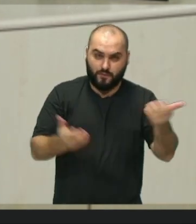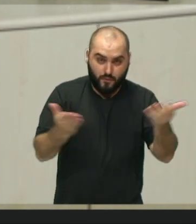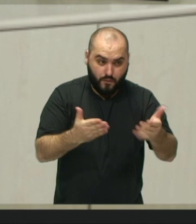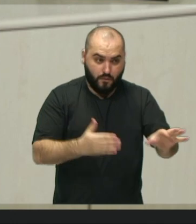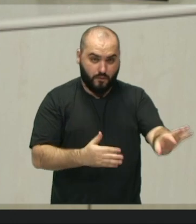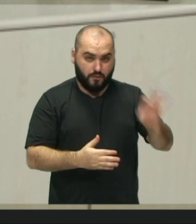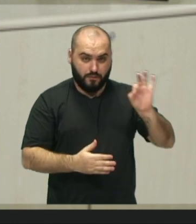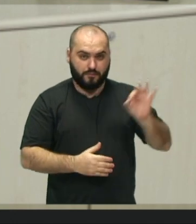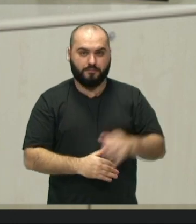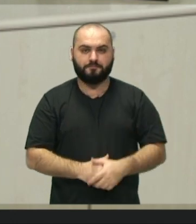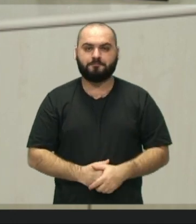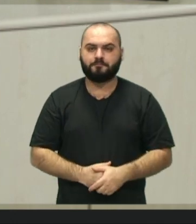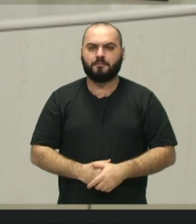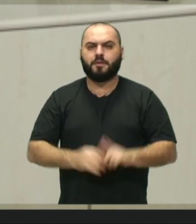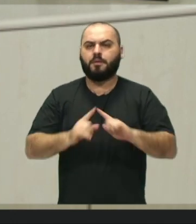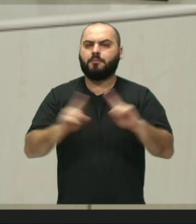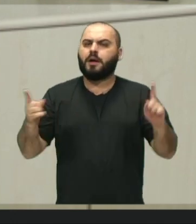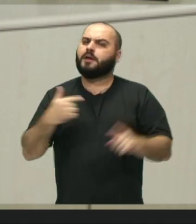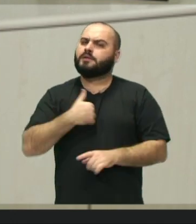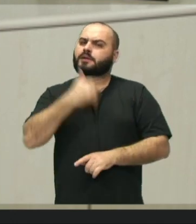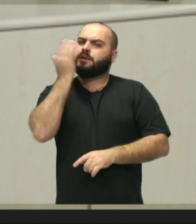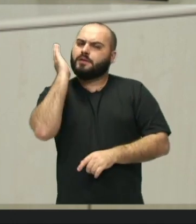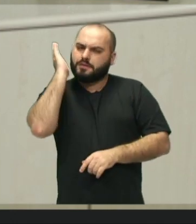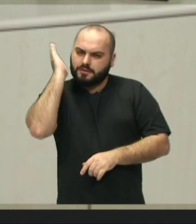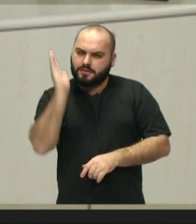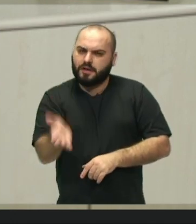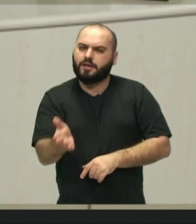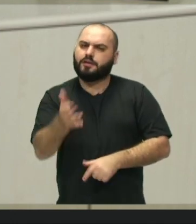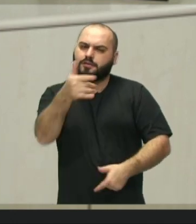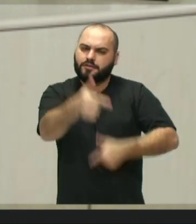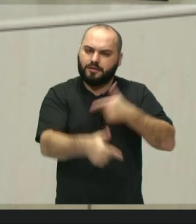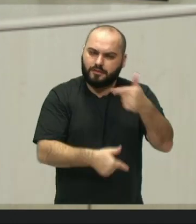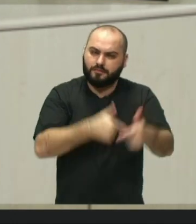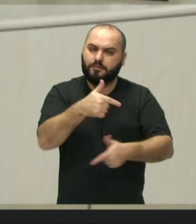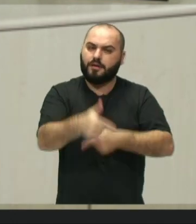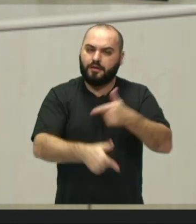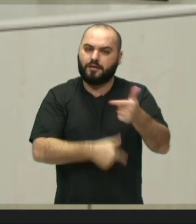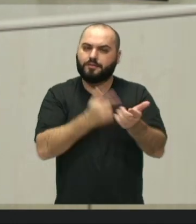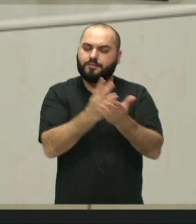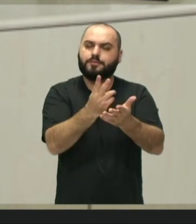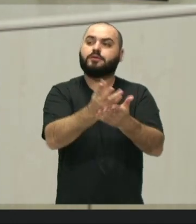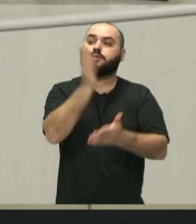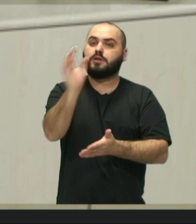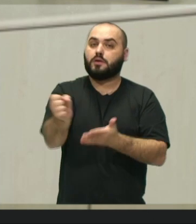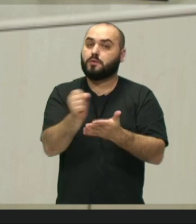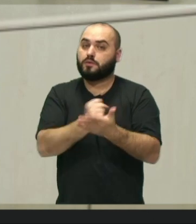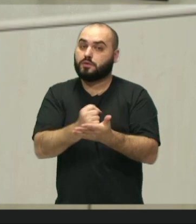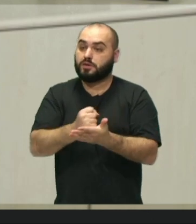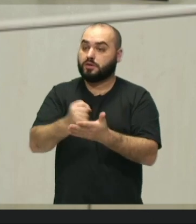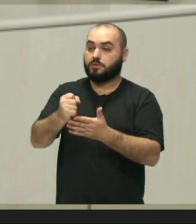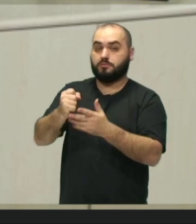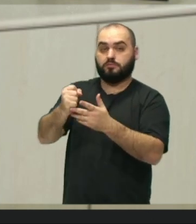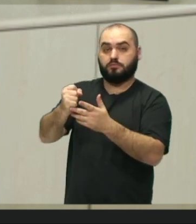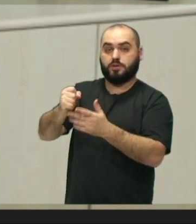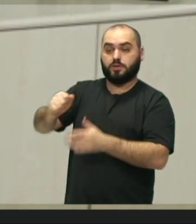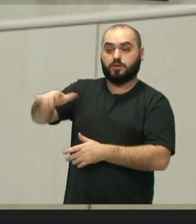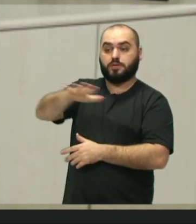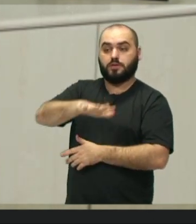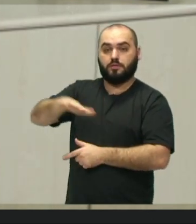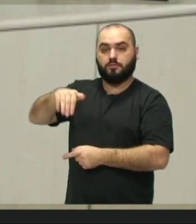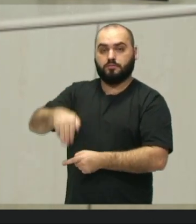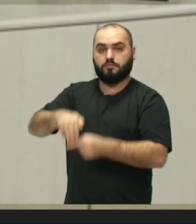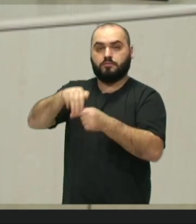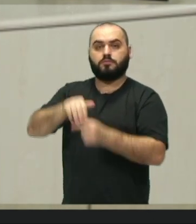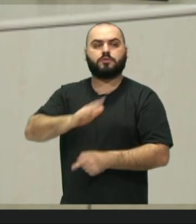Mas eu já vinha de algumas carreiras no serviço público, eu fui controlador-geral do município, já atuei em alguns outros órgãos, como secretário